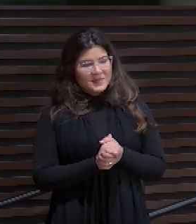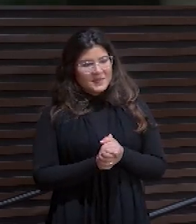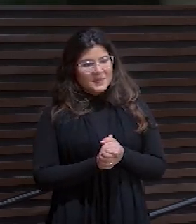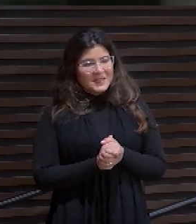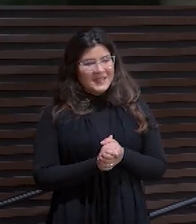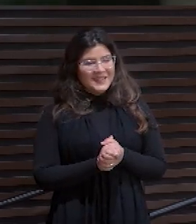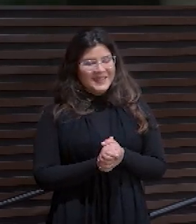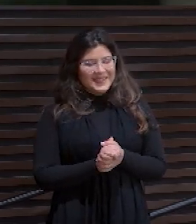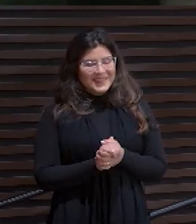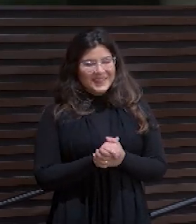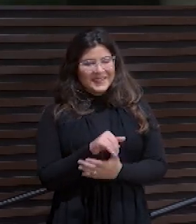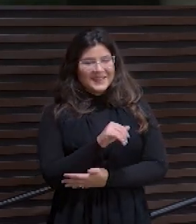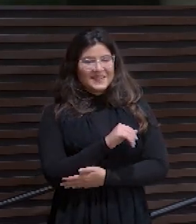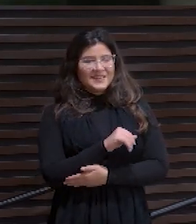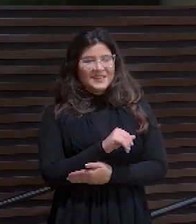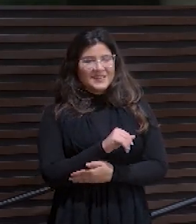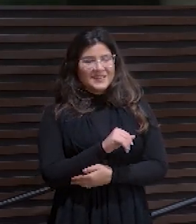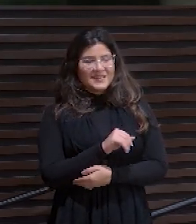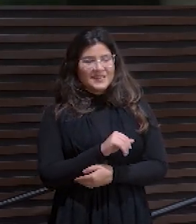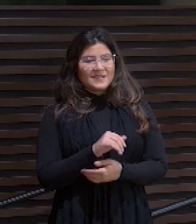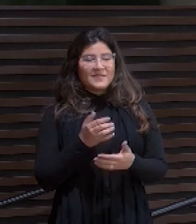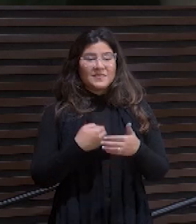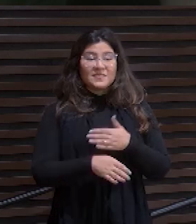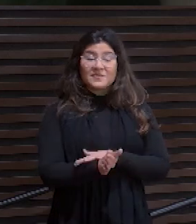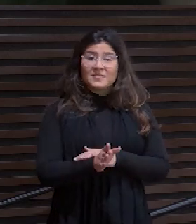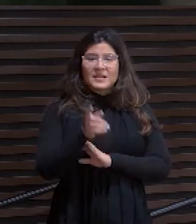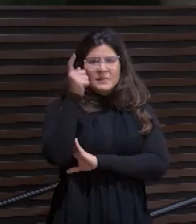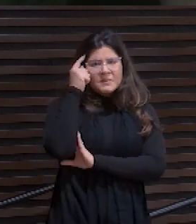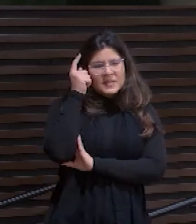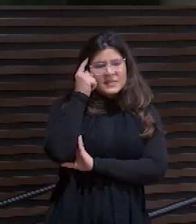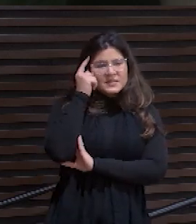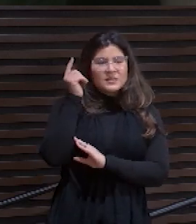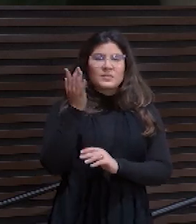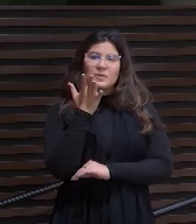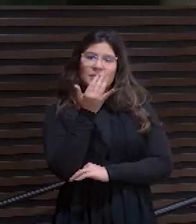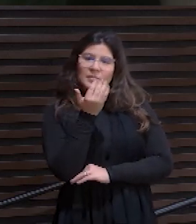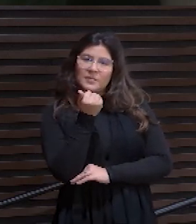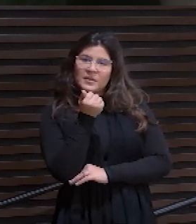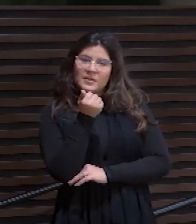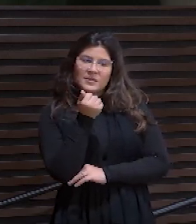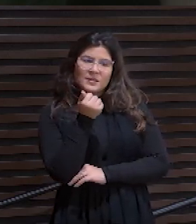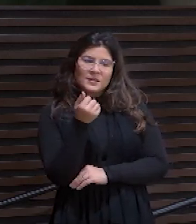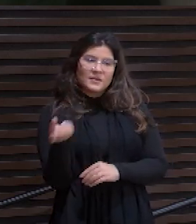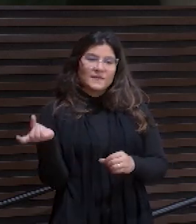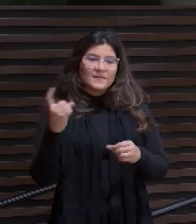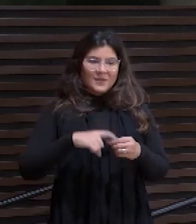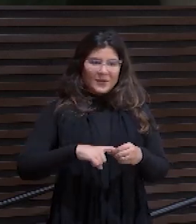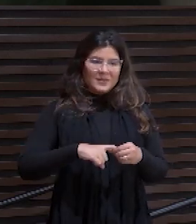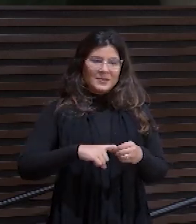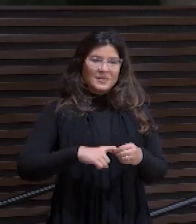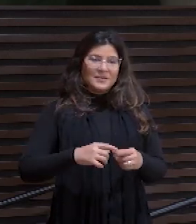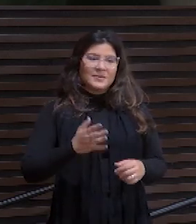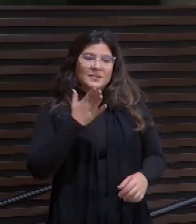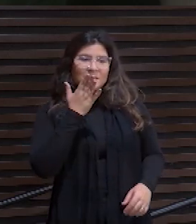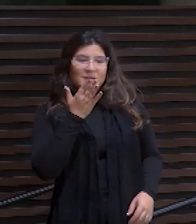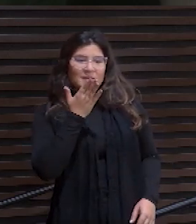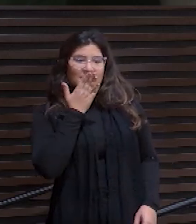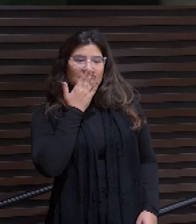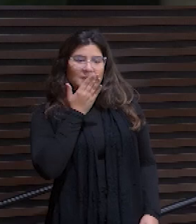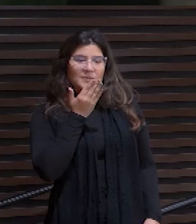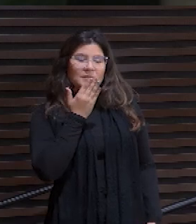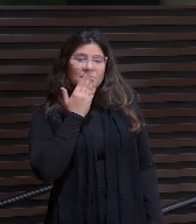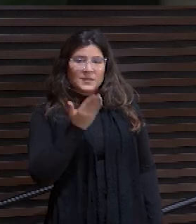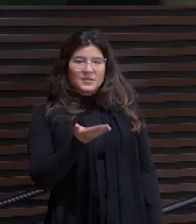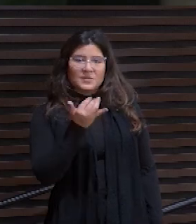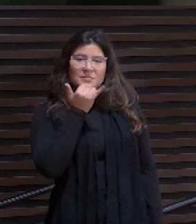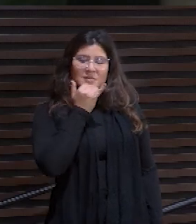e a gente vai pensando na comida e a gente volta pedindo perdão para Deus de tanto que a gente comeu.